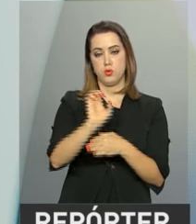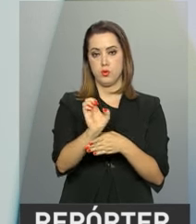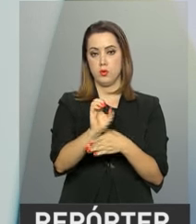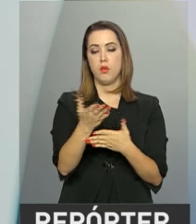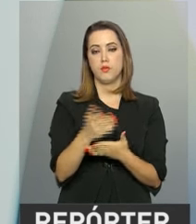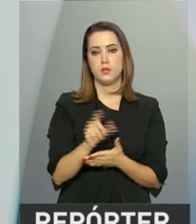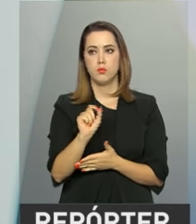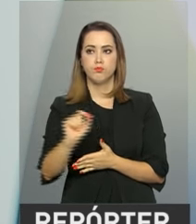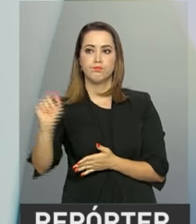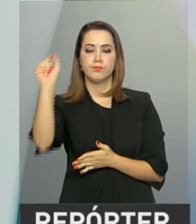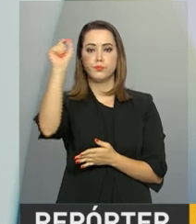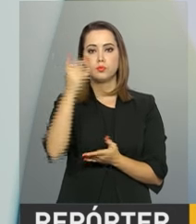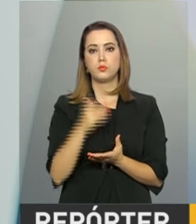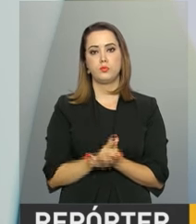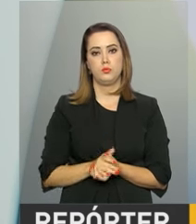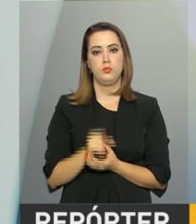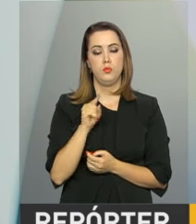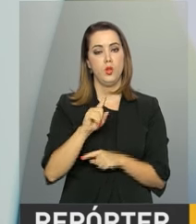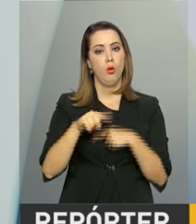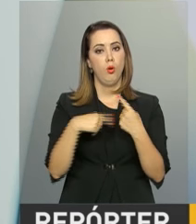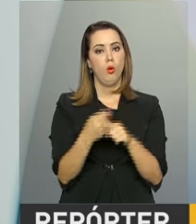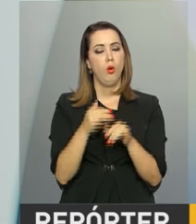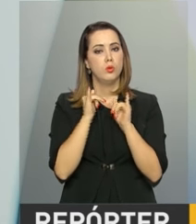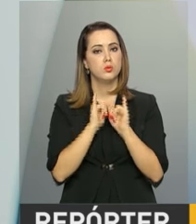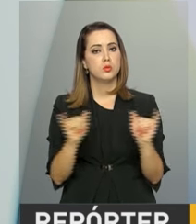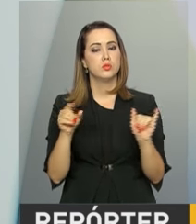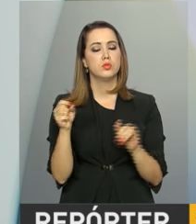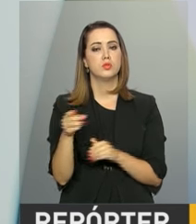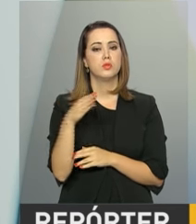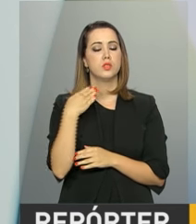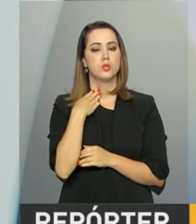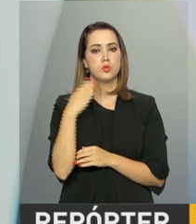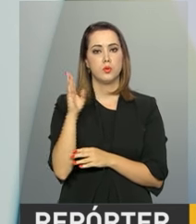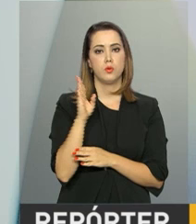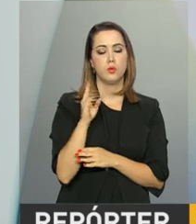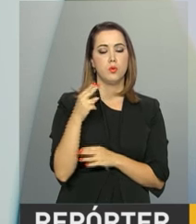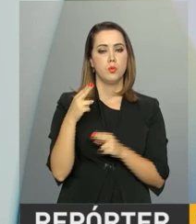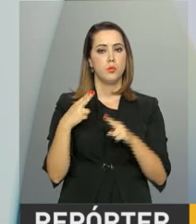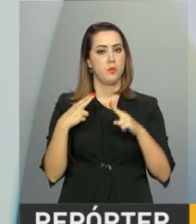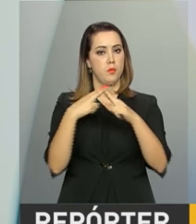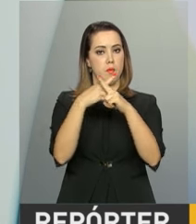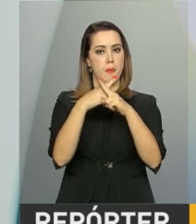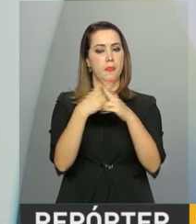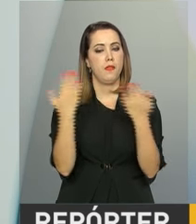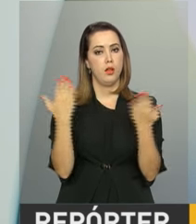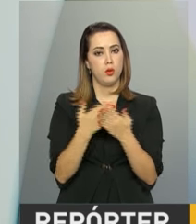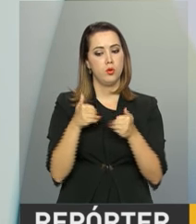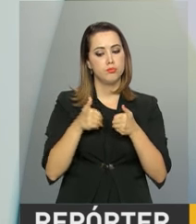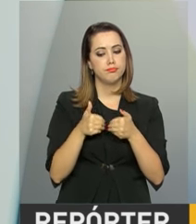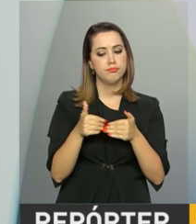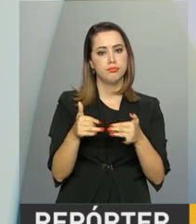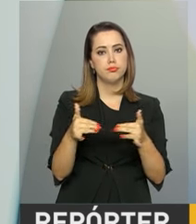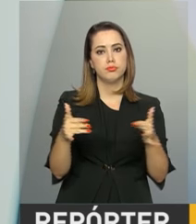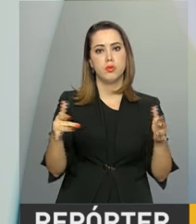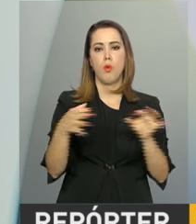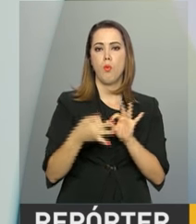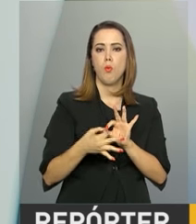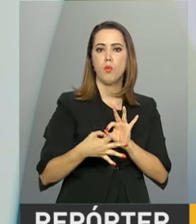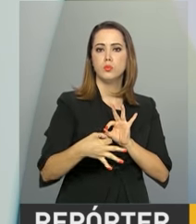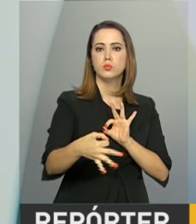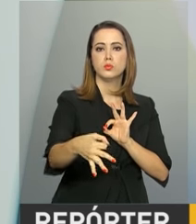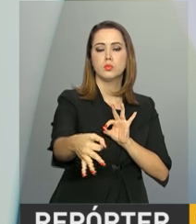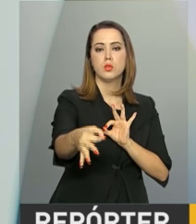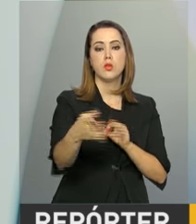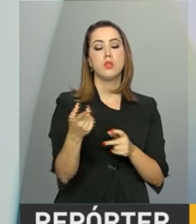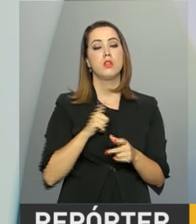Outra novidade divulgada pelo Ministério da Saúde é que a Caixa Econômica Federal vai ampliar o prazo para pagamento das